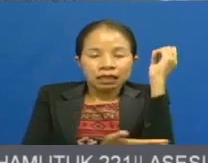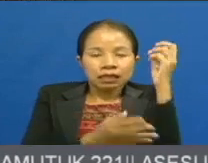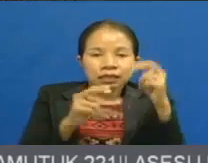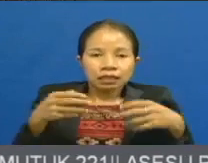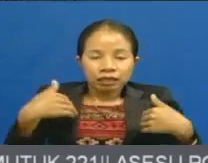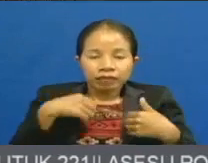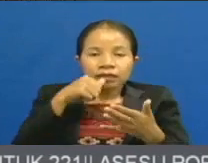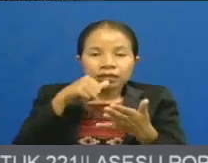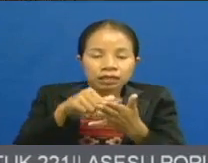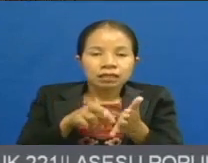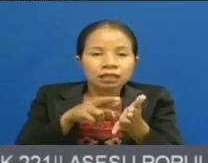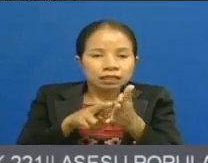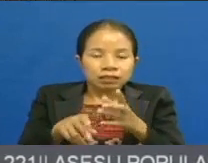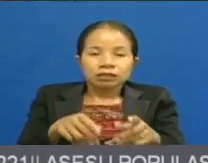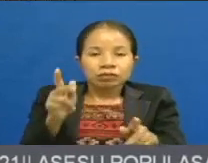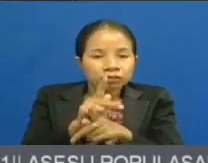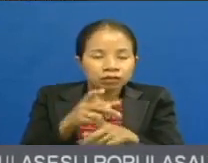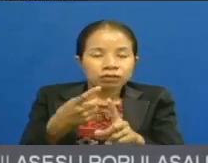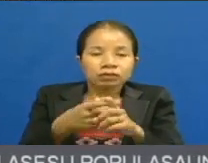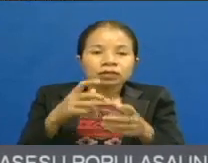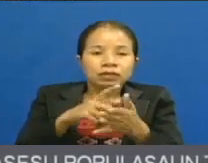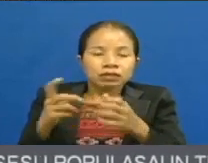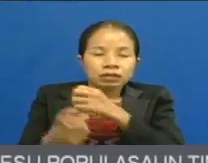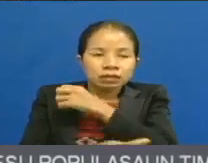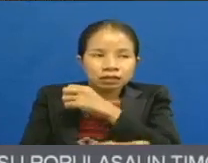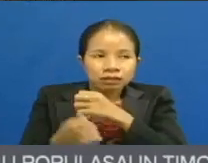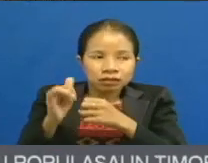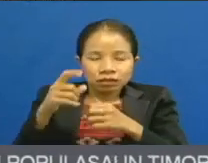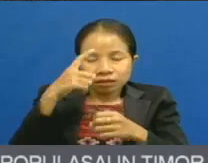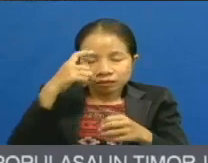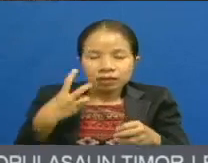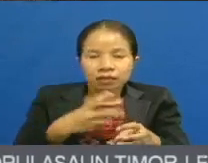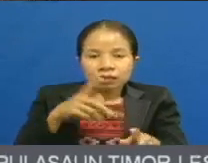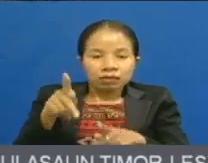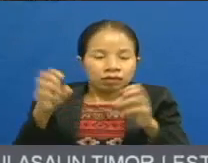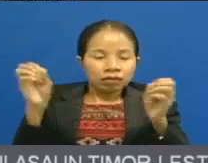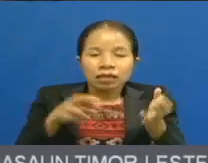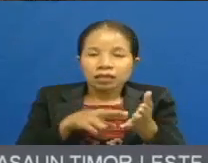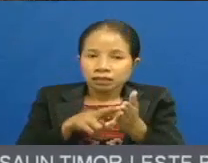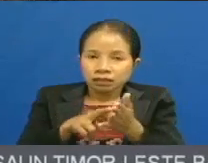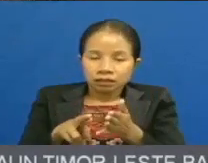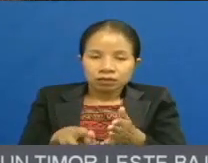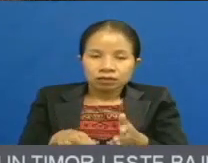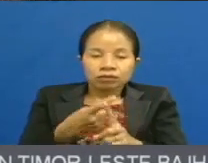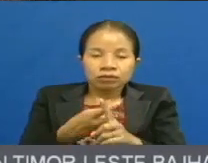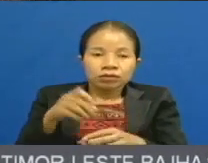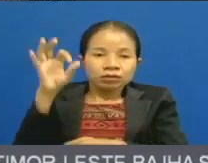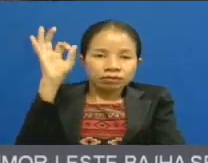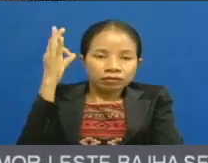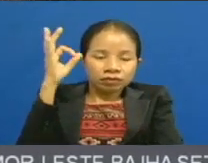bele evita husi sanção sira. Tamba itenia comunidade sira, la ihe licença husi